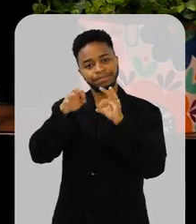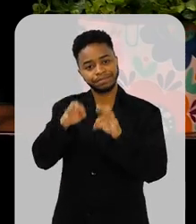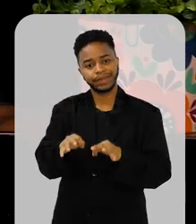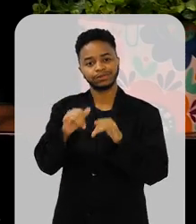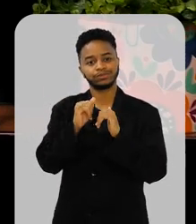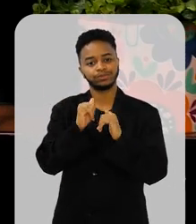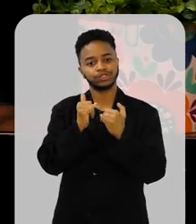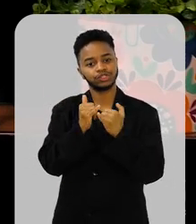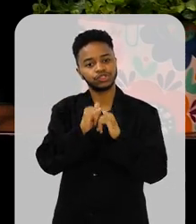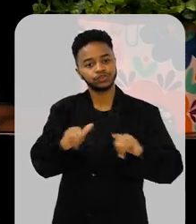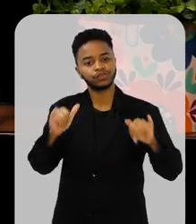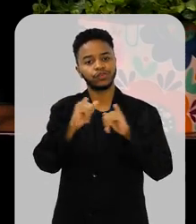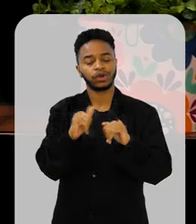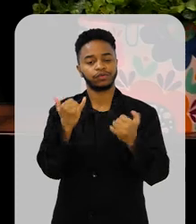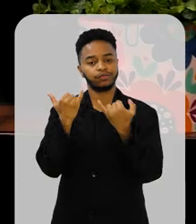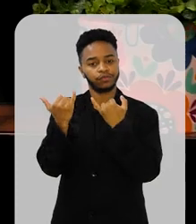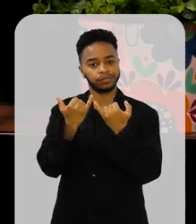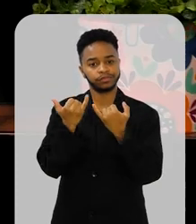de divulgação